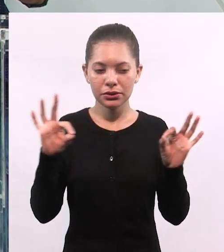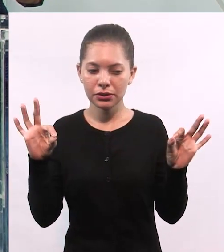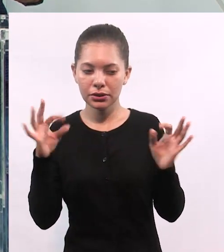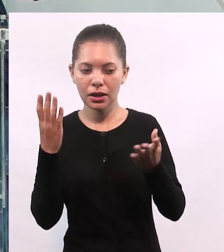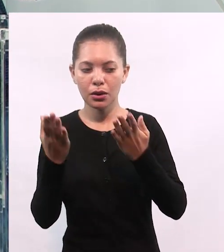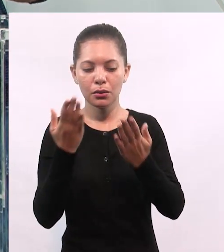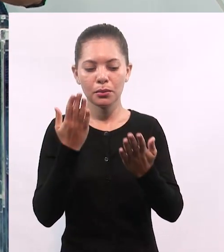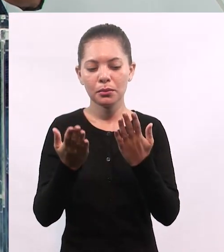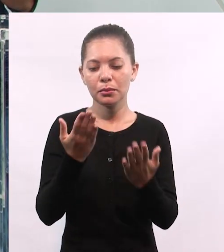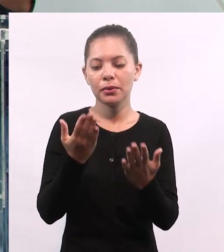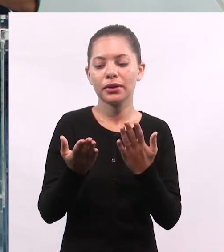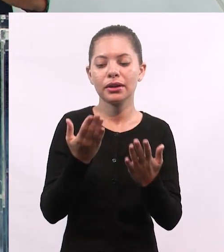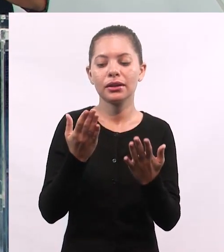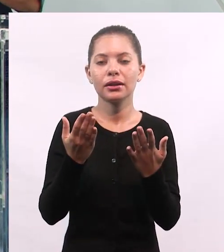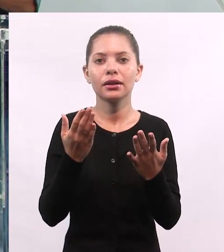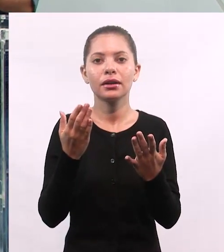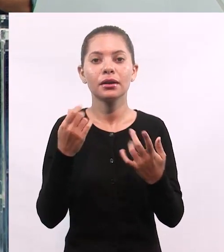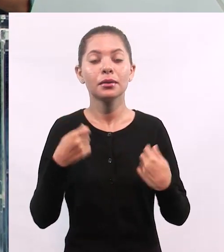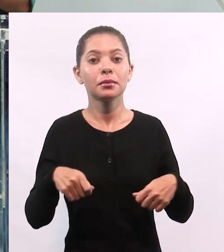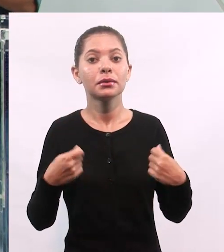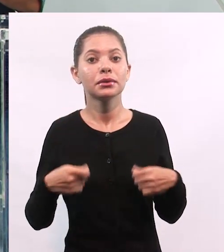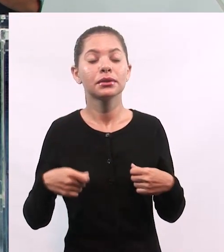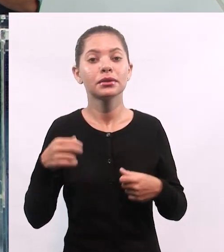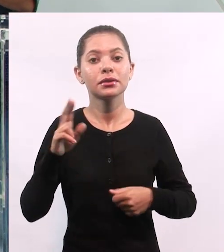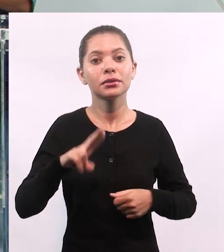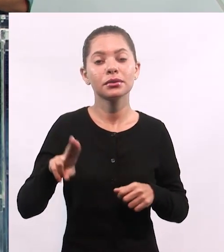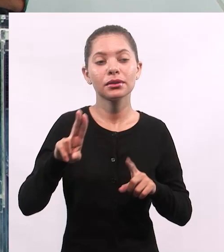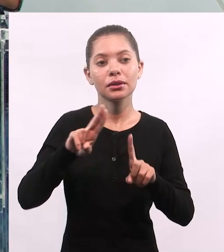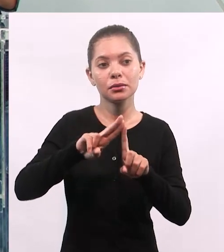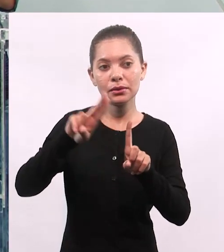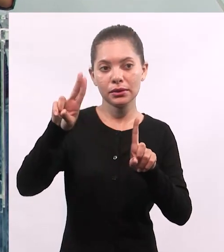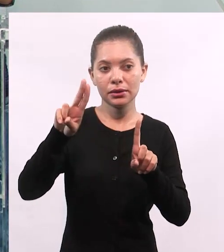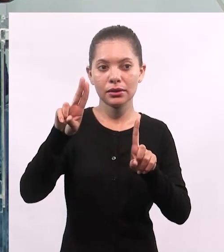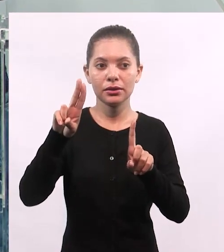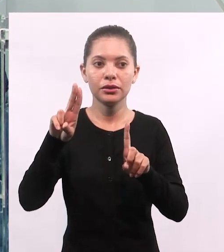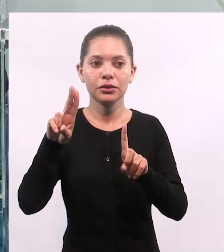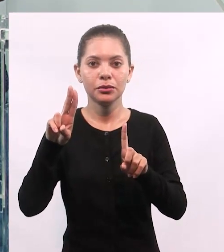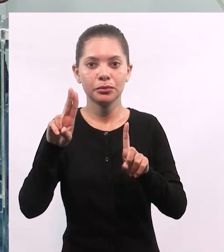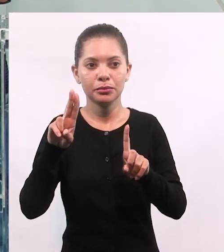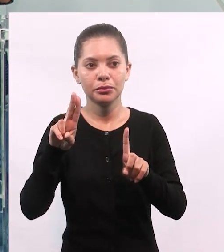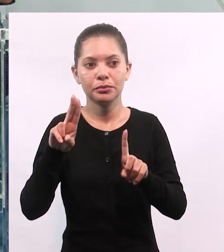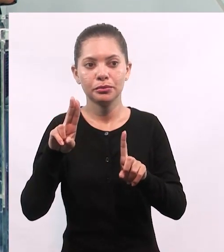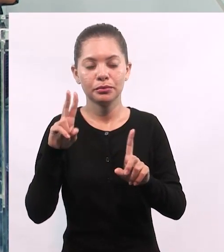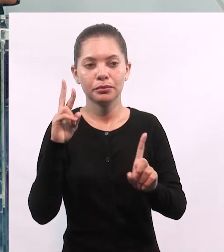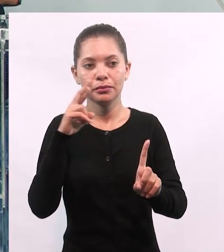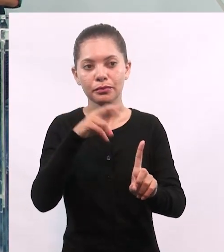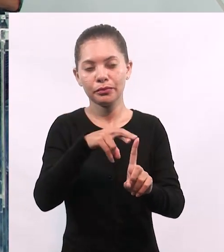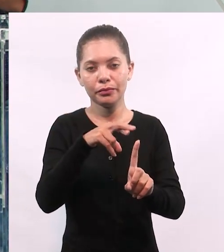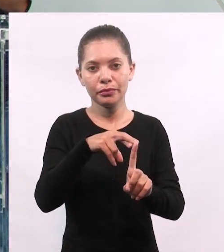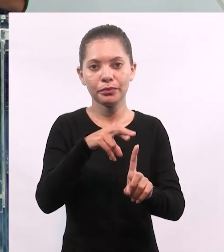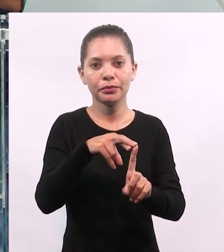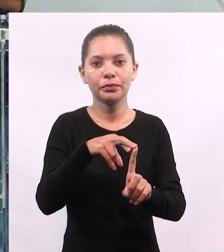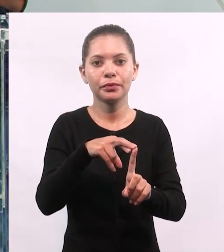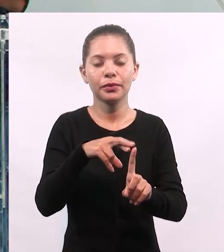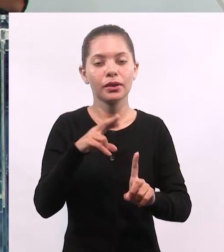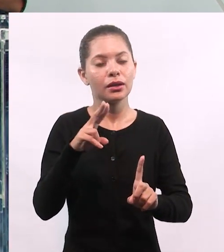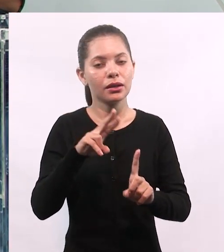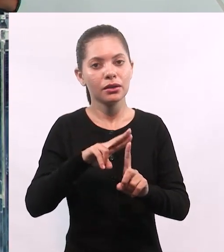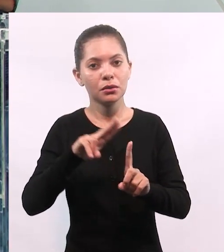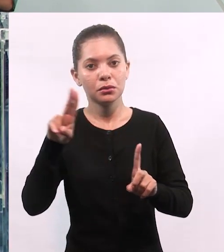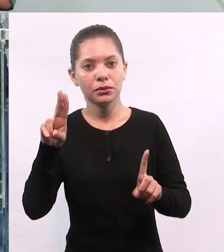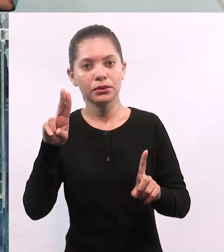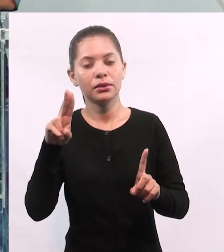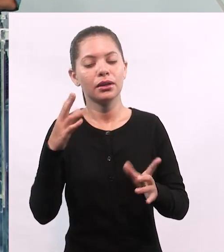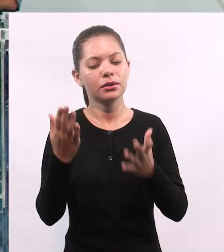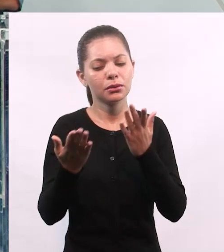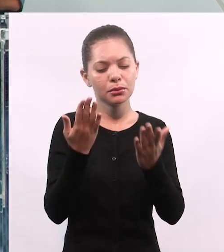ser comparada com outras, a gente precisa usar uma unidade de medida referencial. E essa unidade de medida é